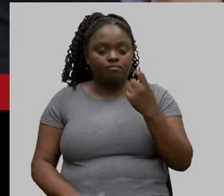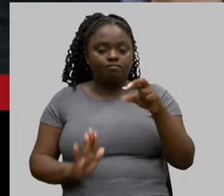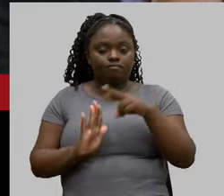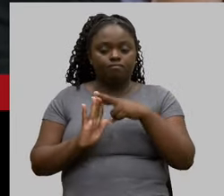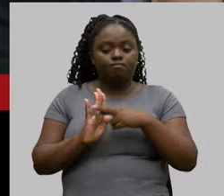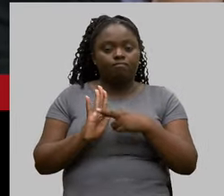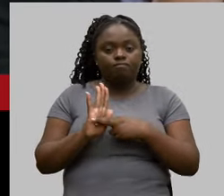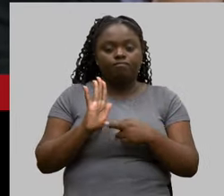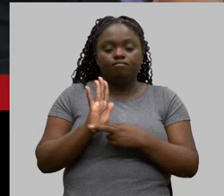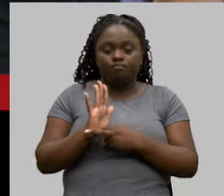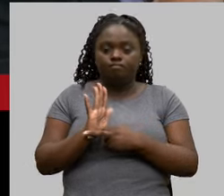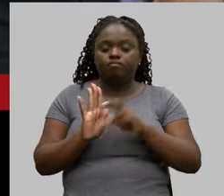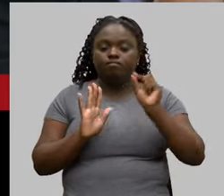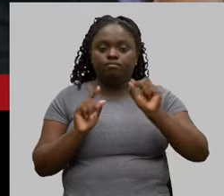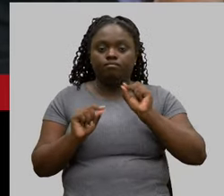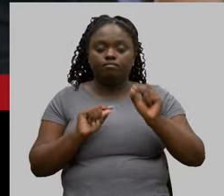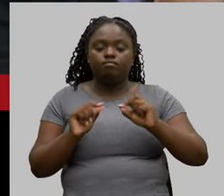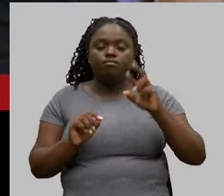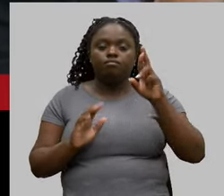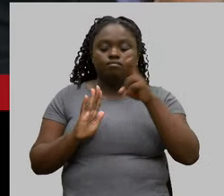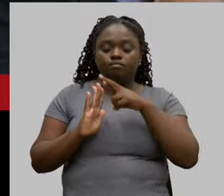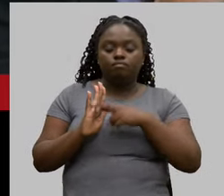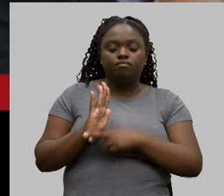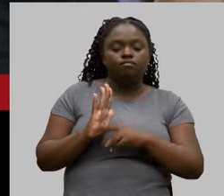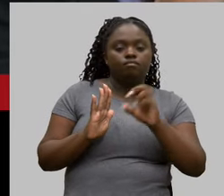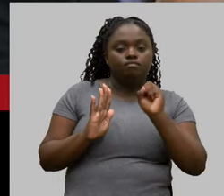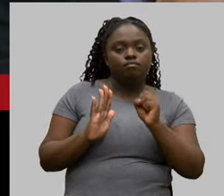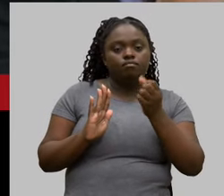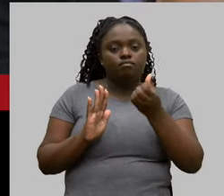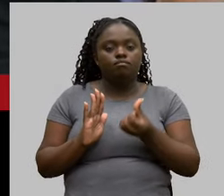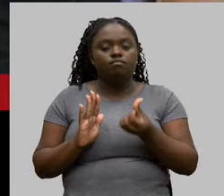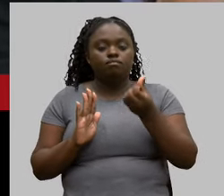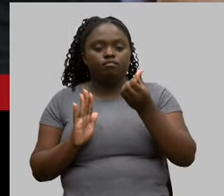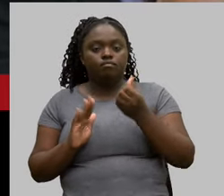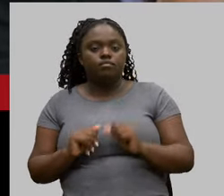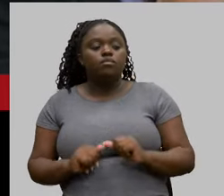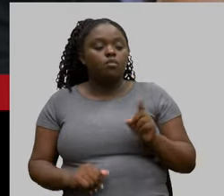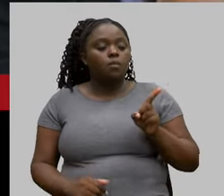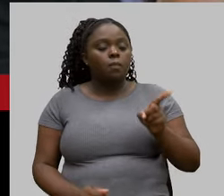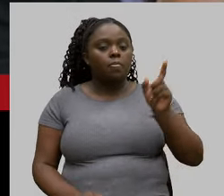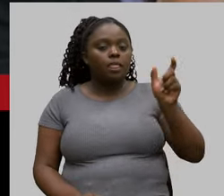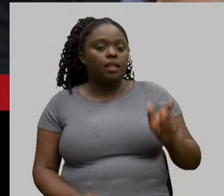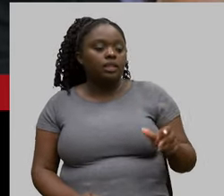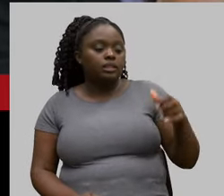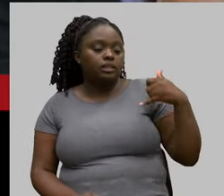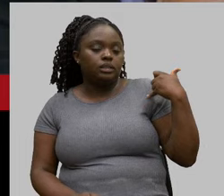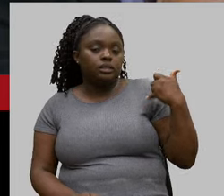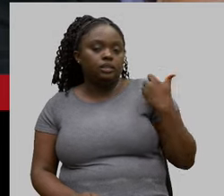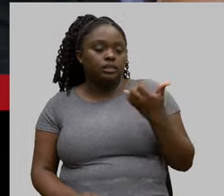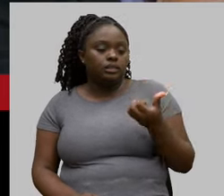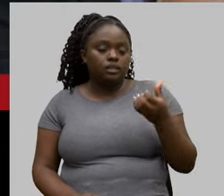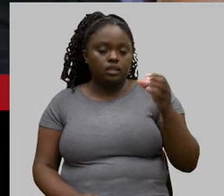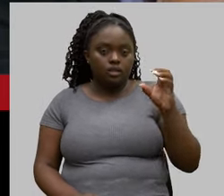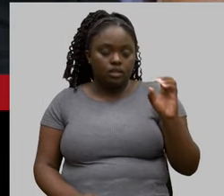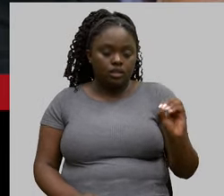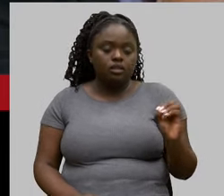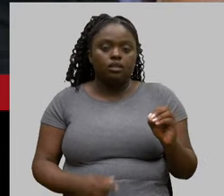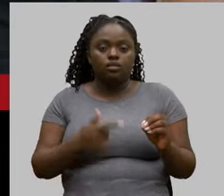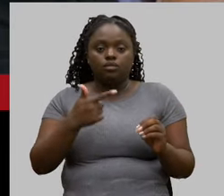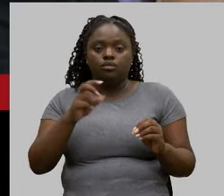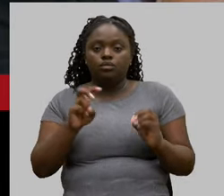regra dos 86 pontos ou seja de qualquer forma 60 anos de idade e 25 anos de contribuição então a gente